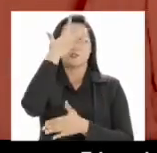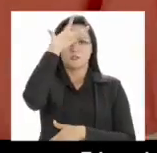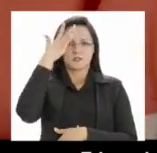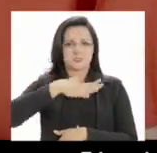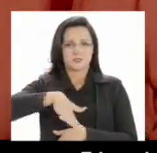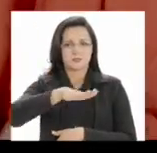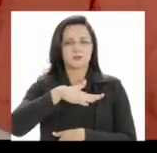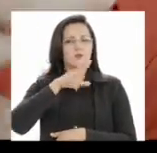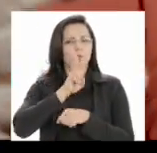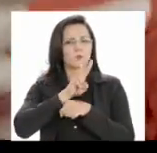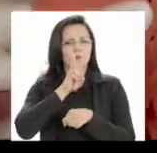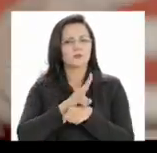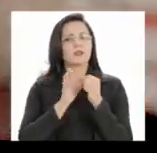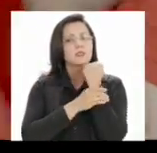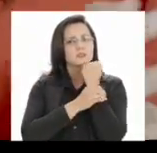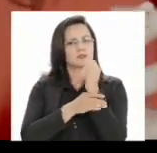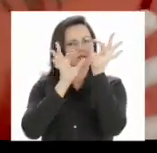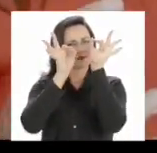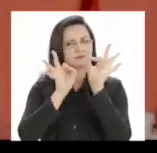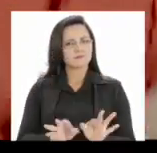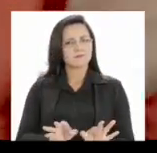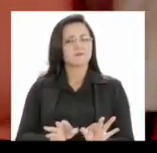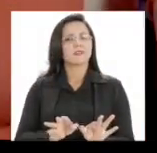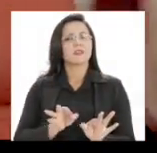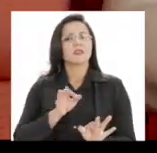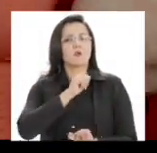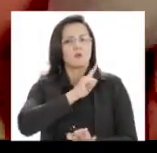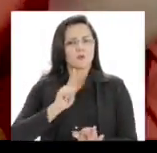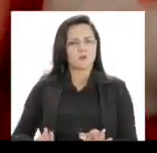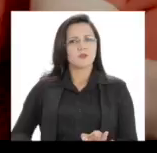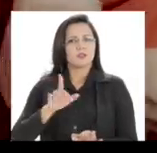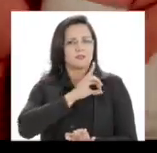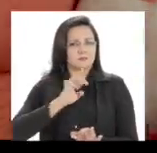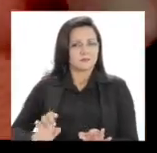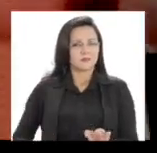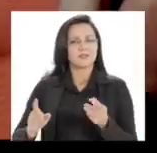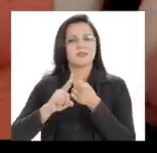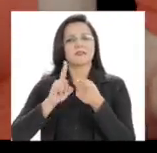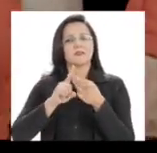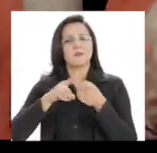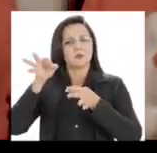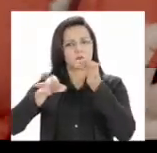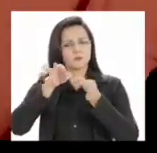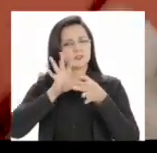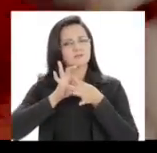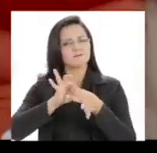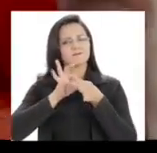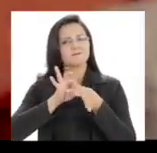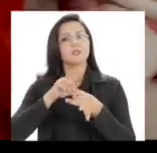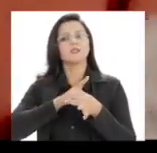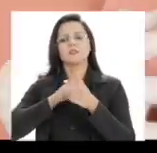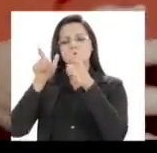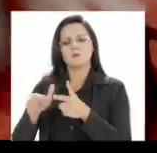confiança da população. Cuidar da segurança de forma integral, poder executivo, poder legislativo, poder judiciário, garantir